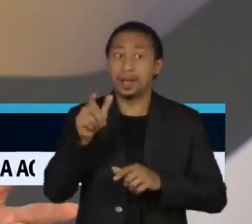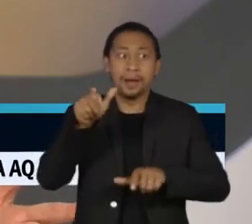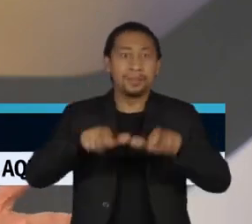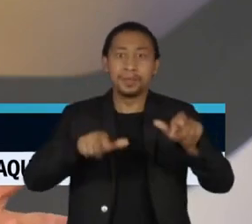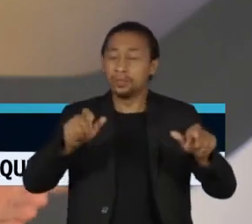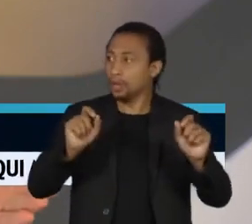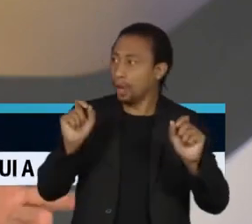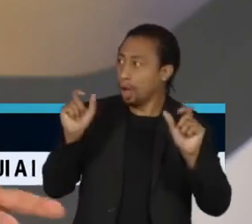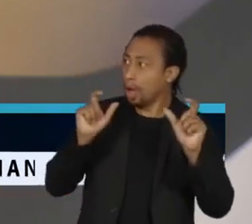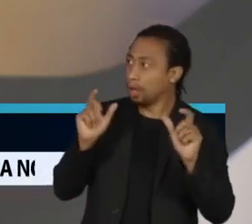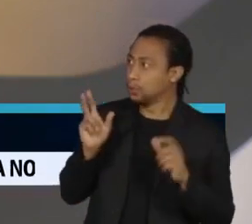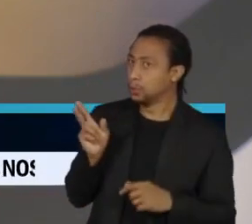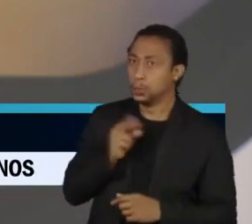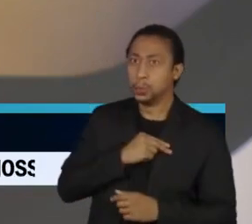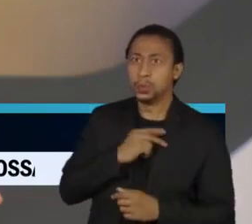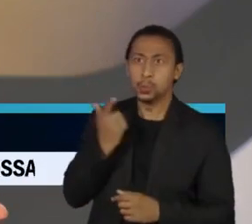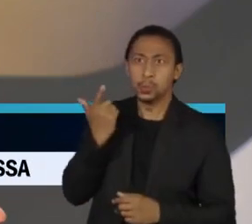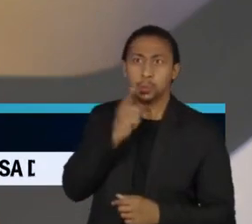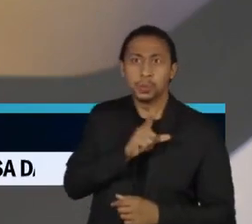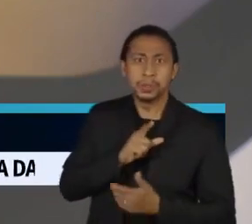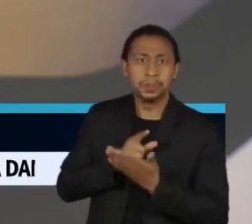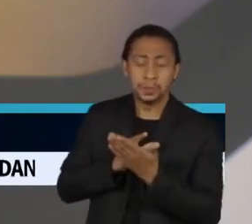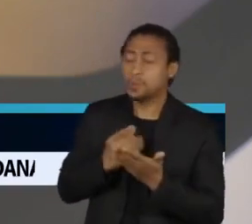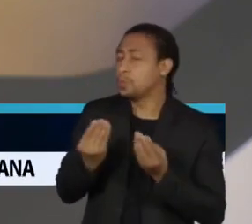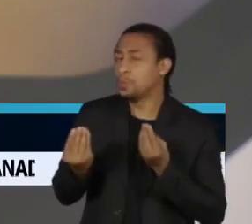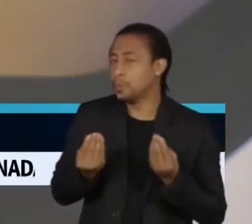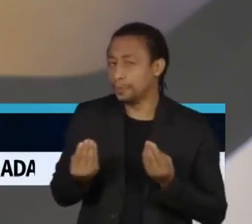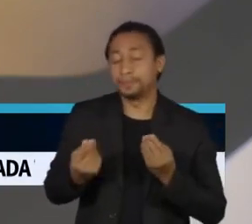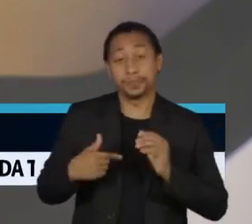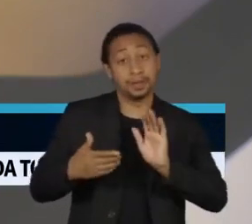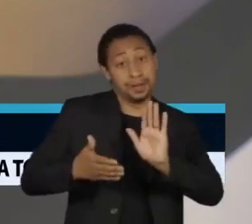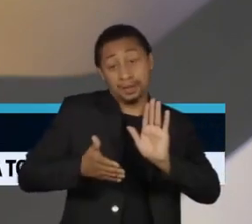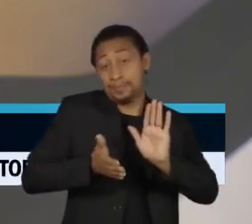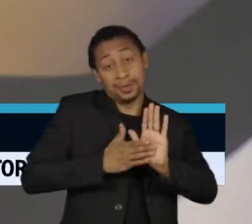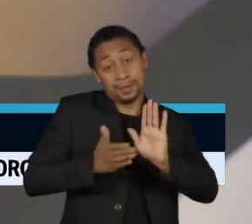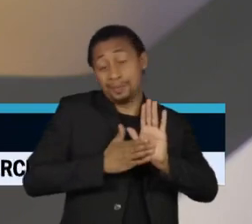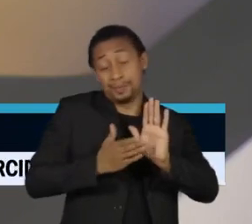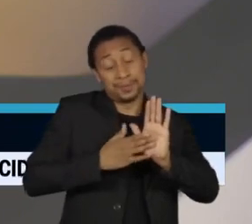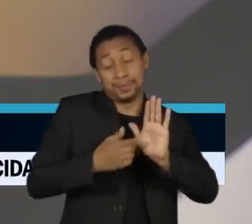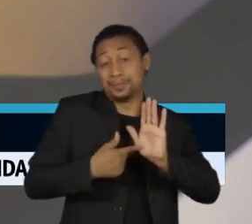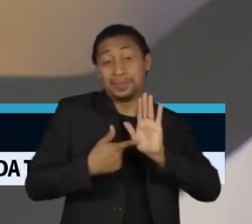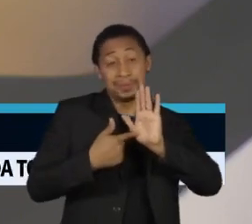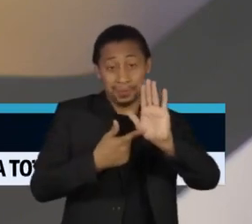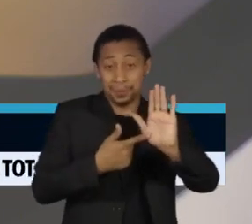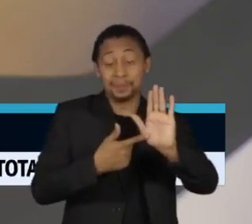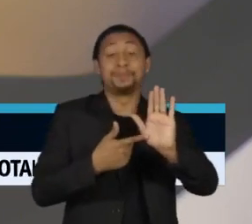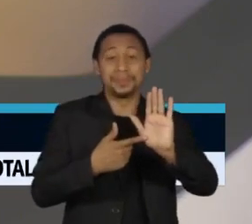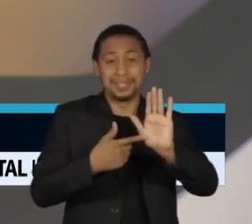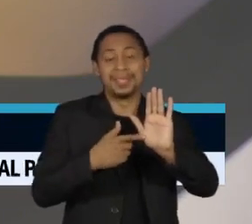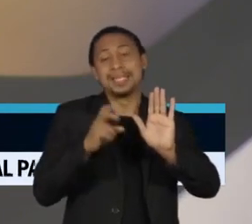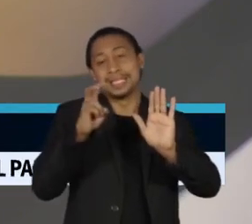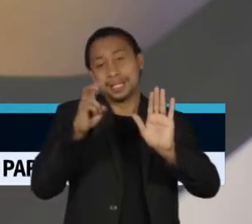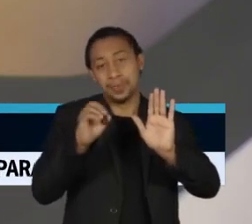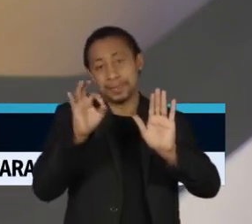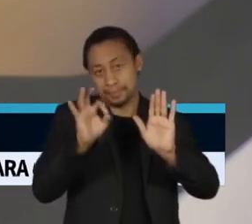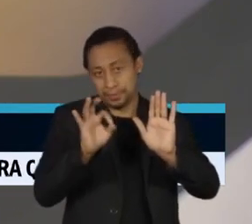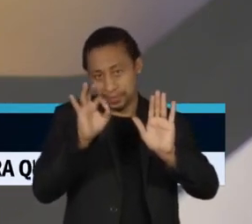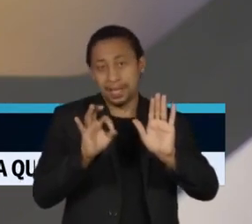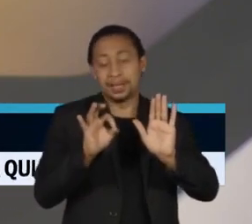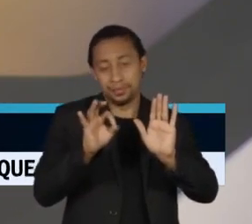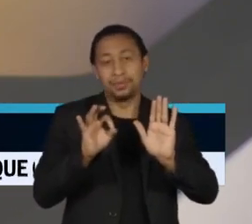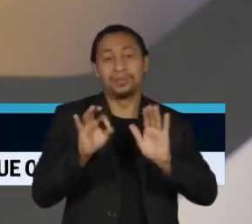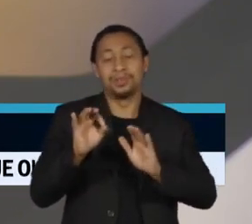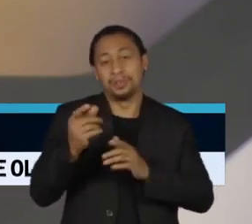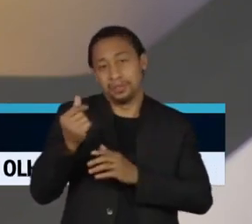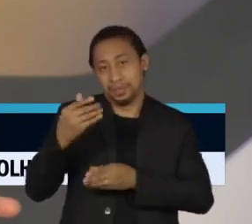de felicidade né ele pegou e propôs essa divisão que a nossa repórter falou metade desse 19 bilhões vai